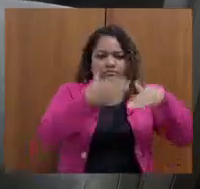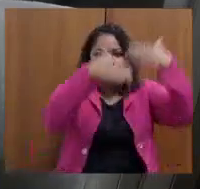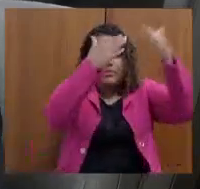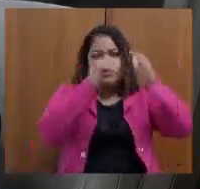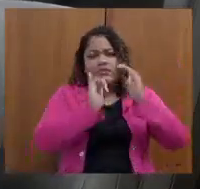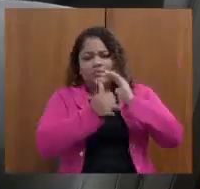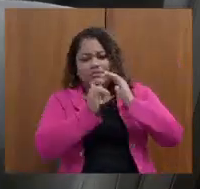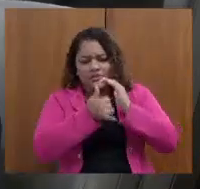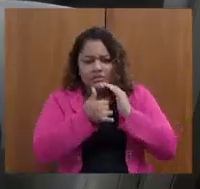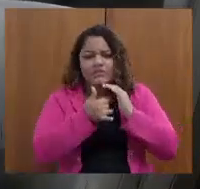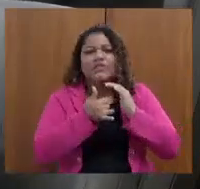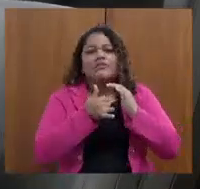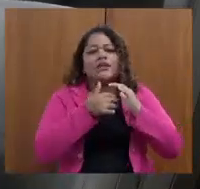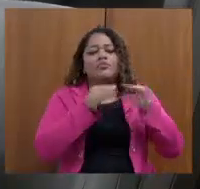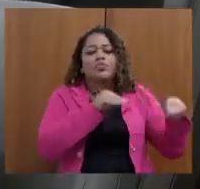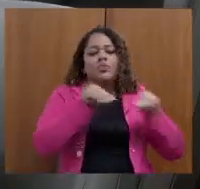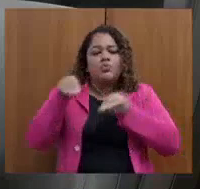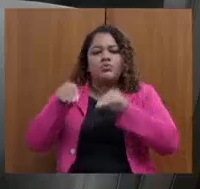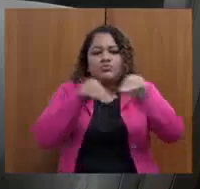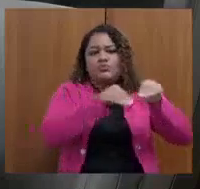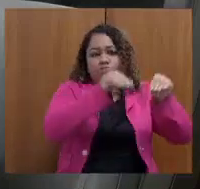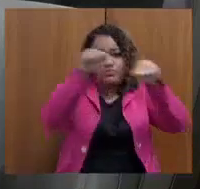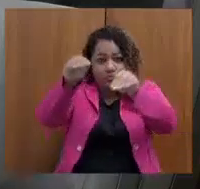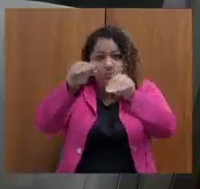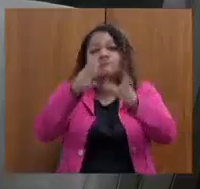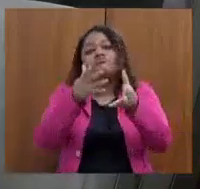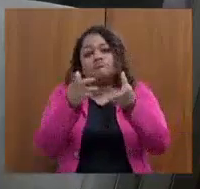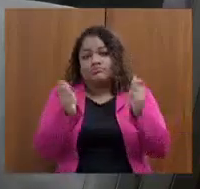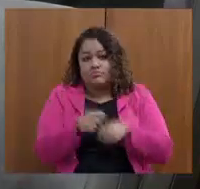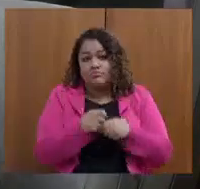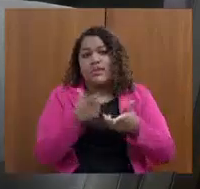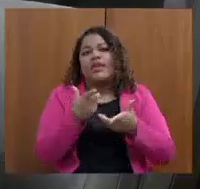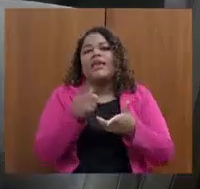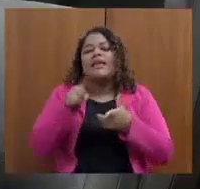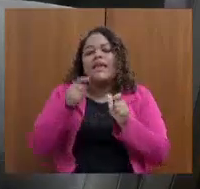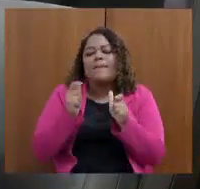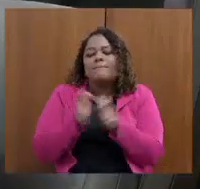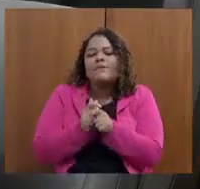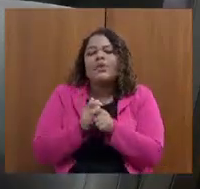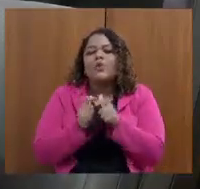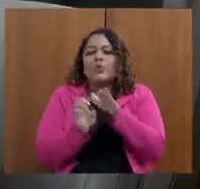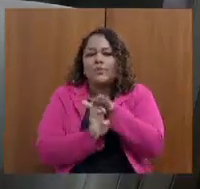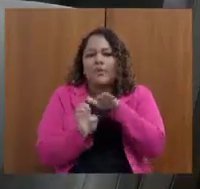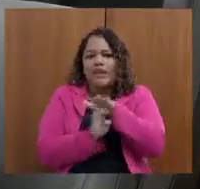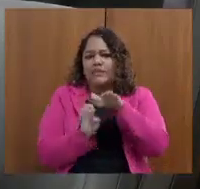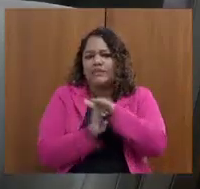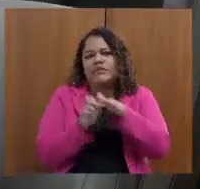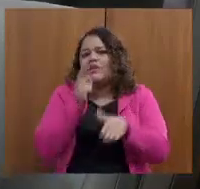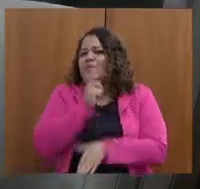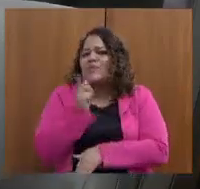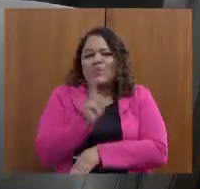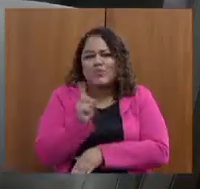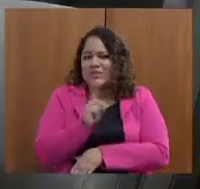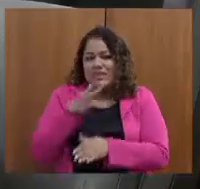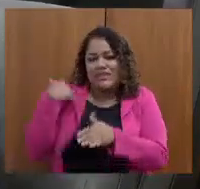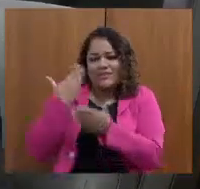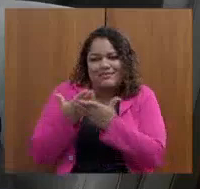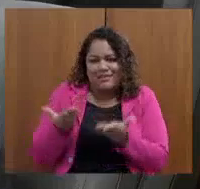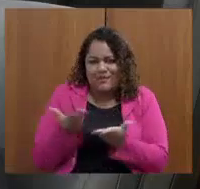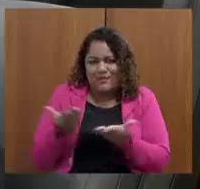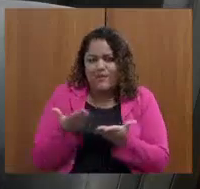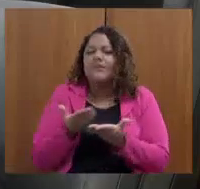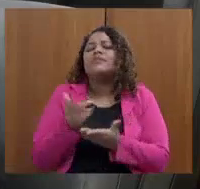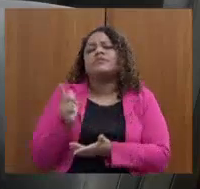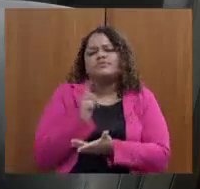Pequenas Empresas que eram Território que é as micro pequenas não pisava até então né Então temos outras diversas